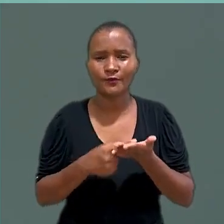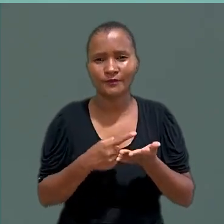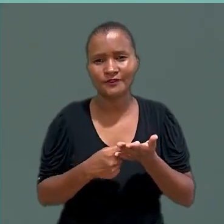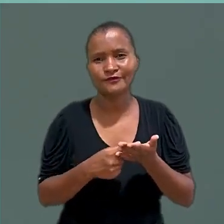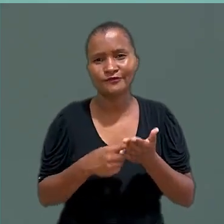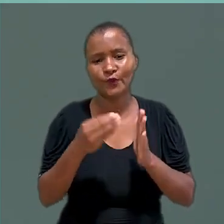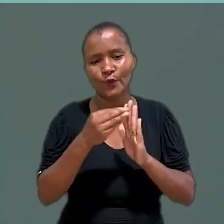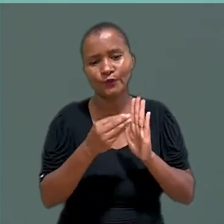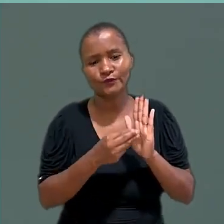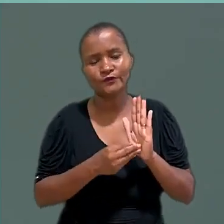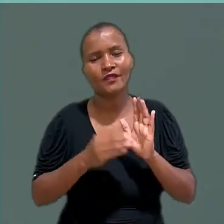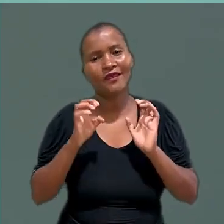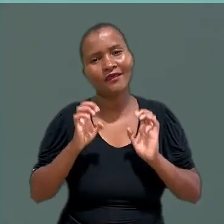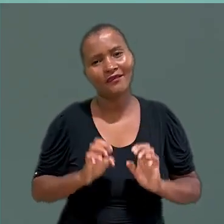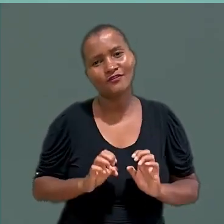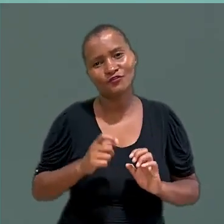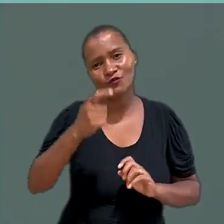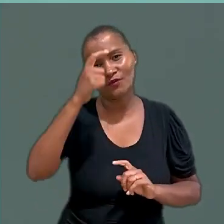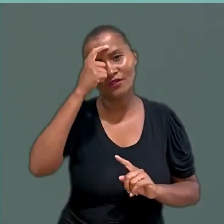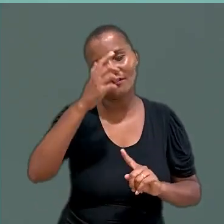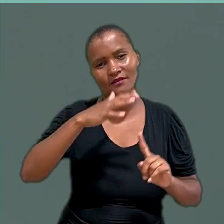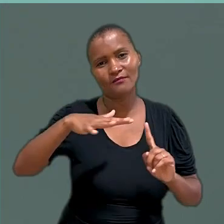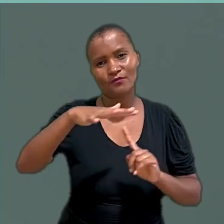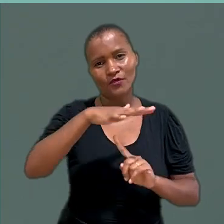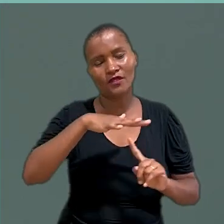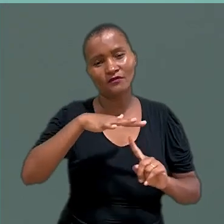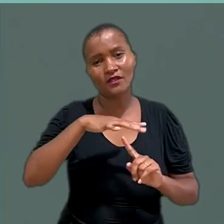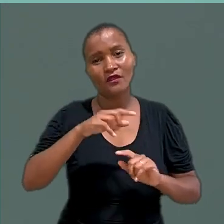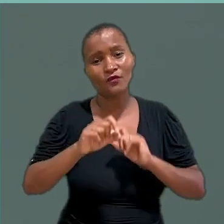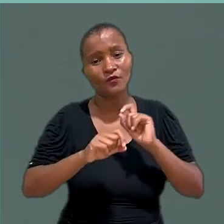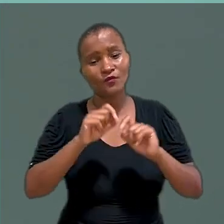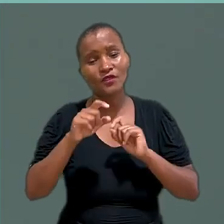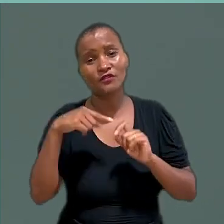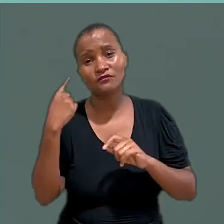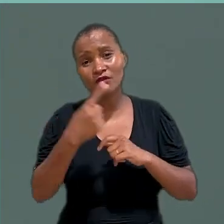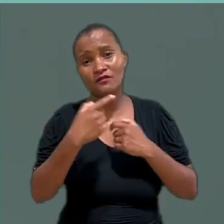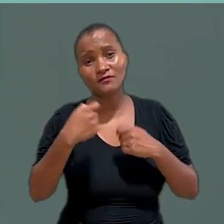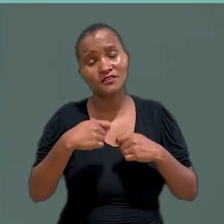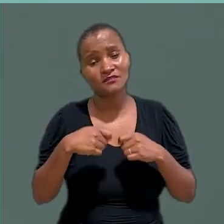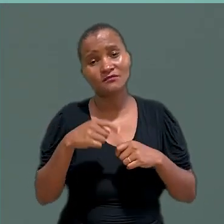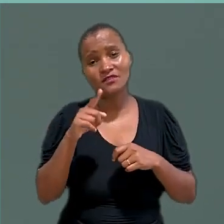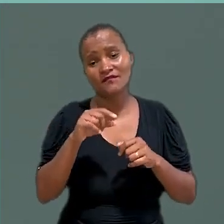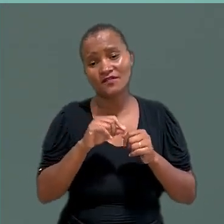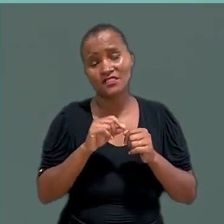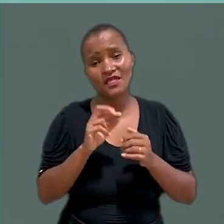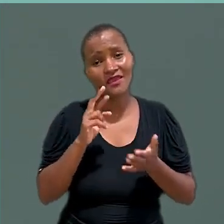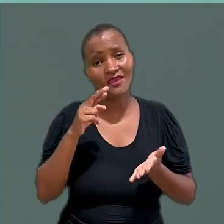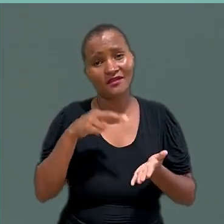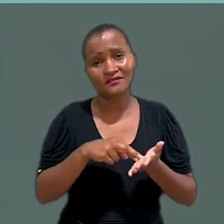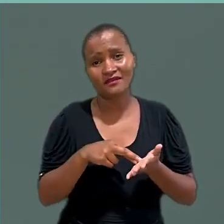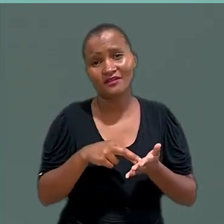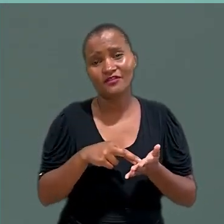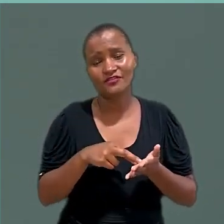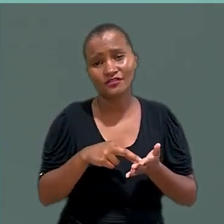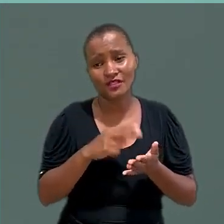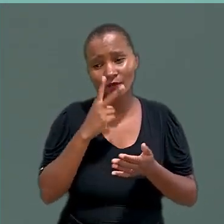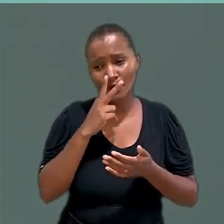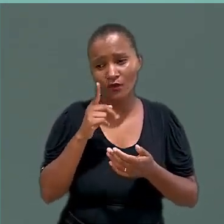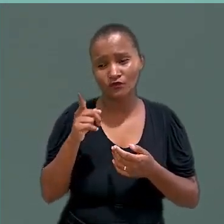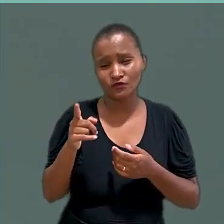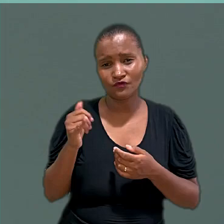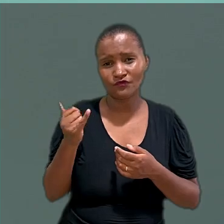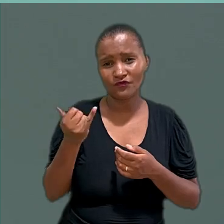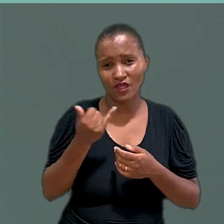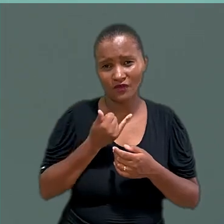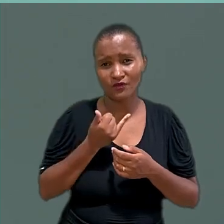traz, né, um compromisso com esse conteúdo ético, esse conteúdo moral. O que nós precisamos é fazer disso uma realidade entre nós. E aí